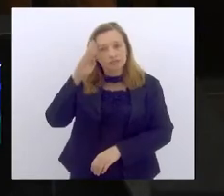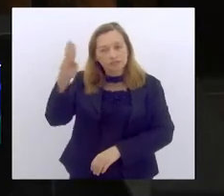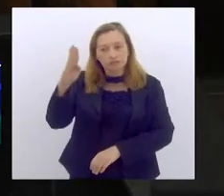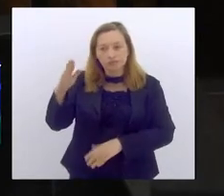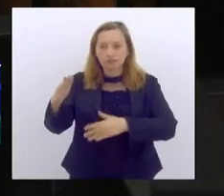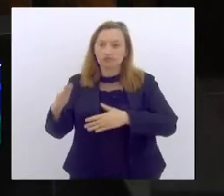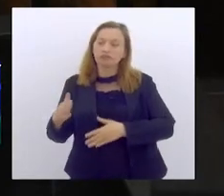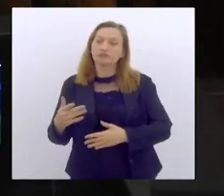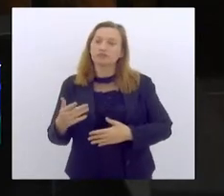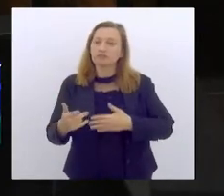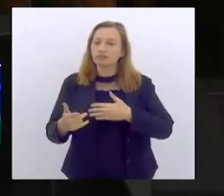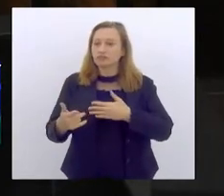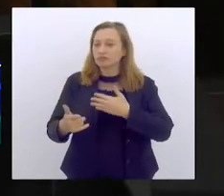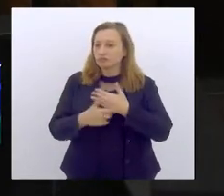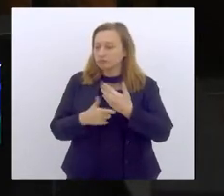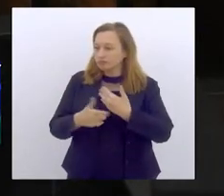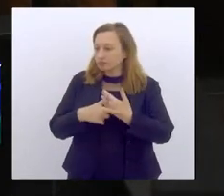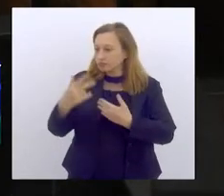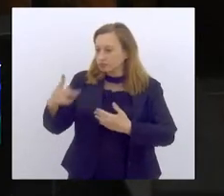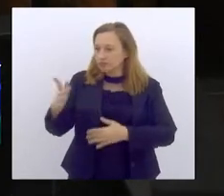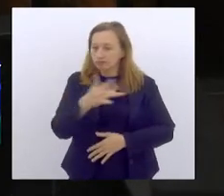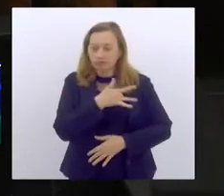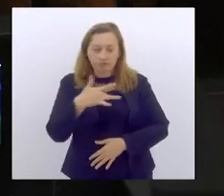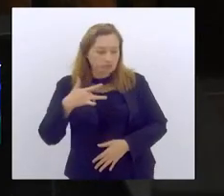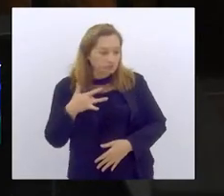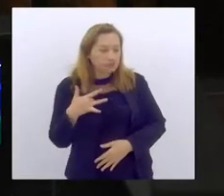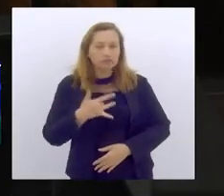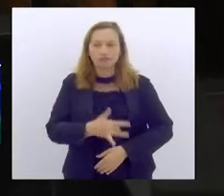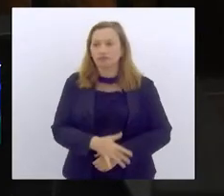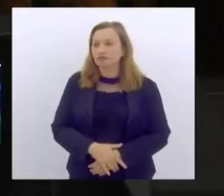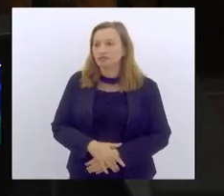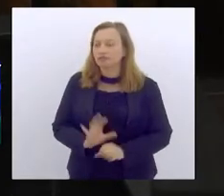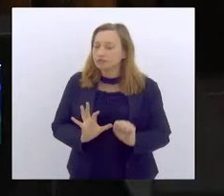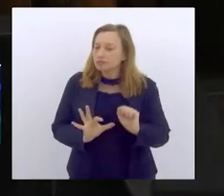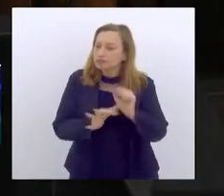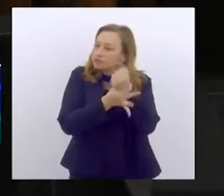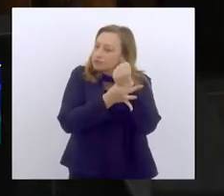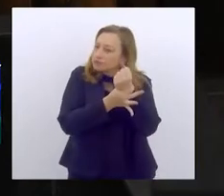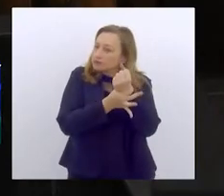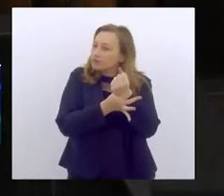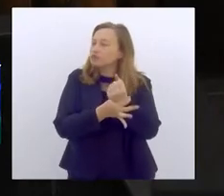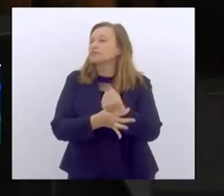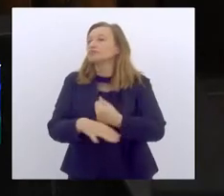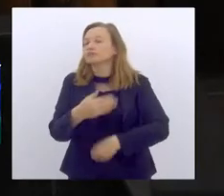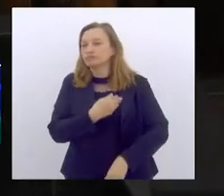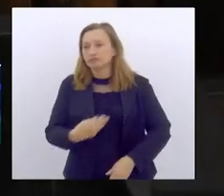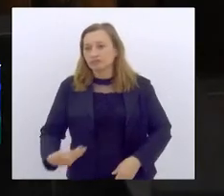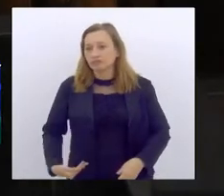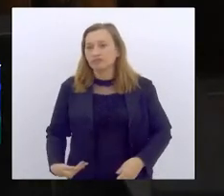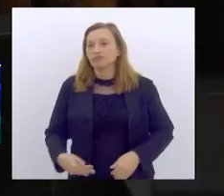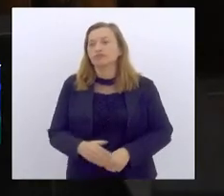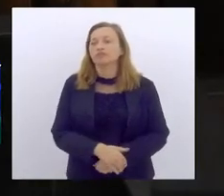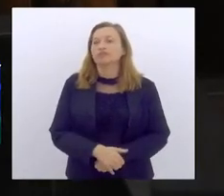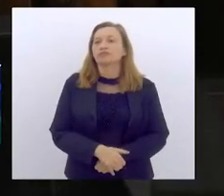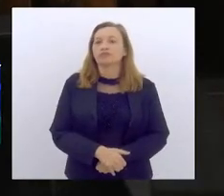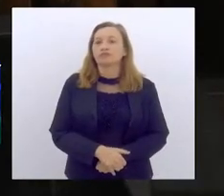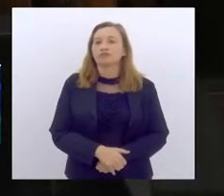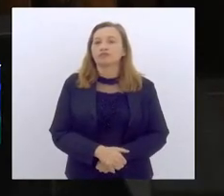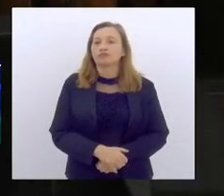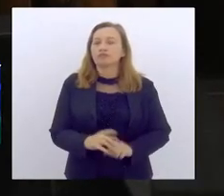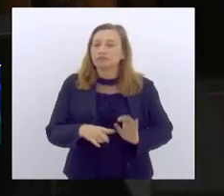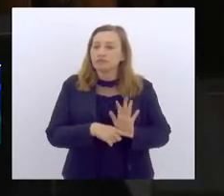bandeiras da Saúde da Segurança Pública e da